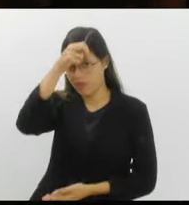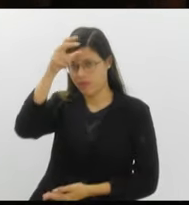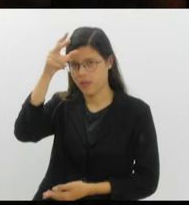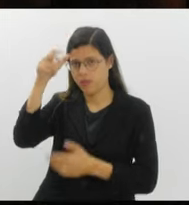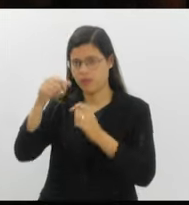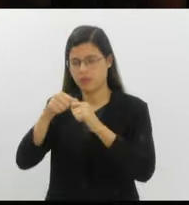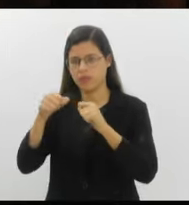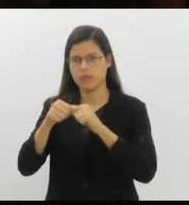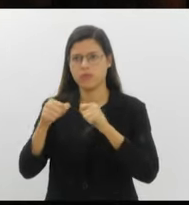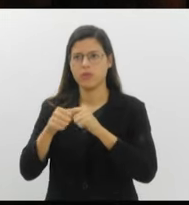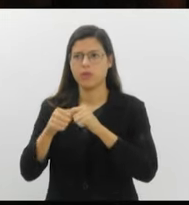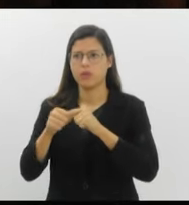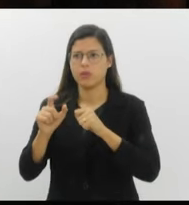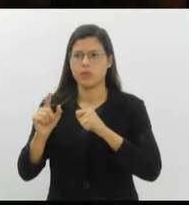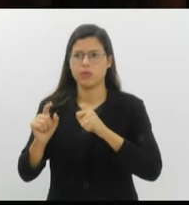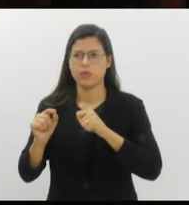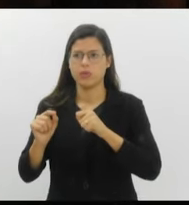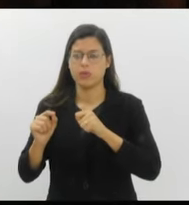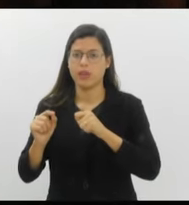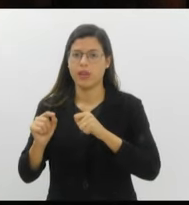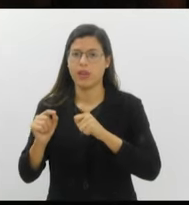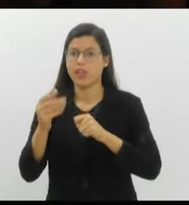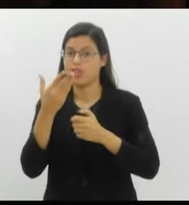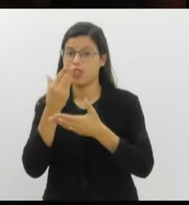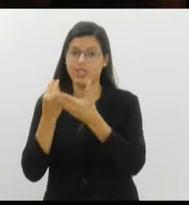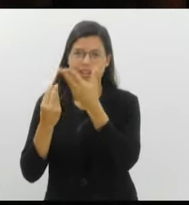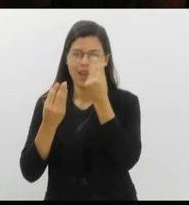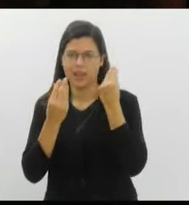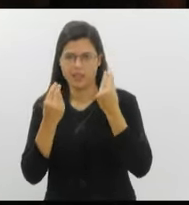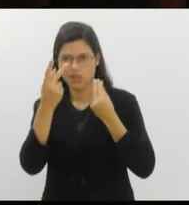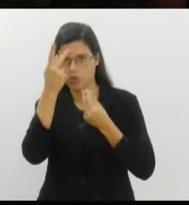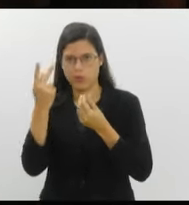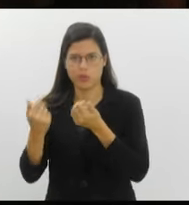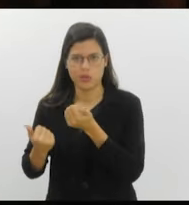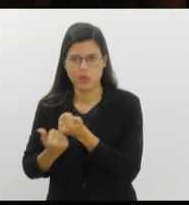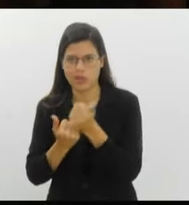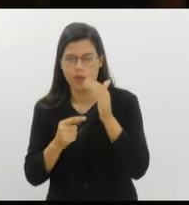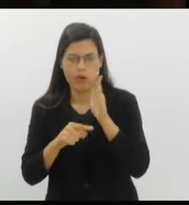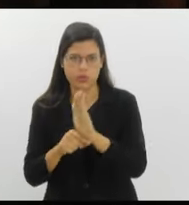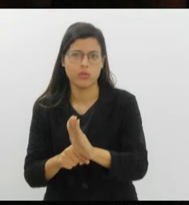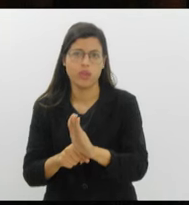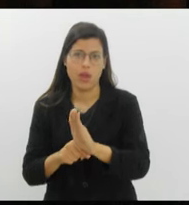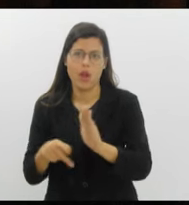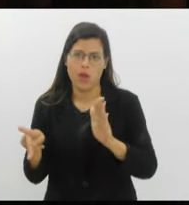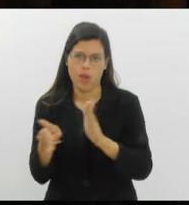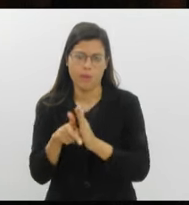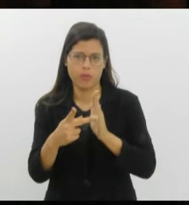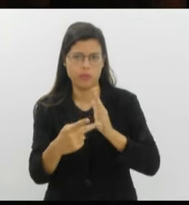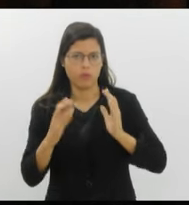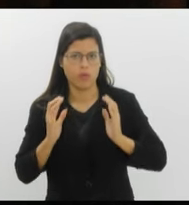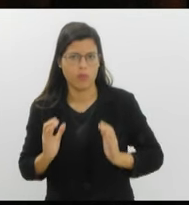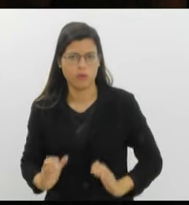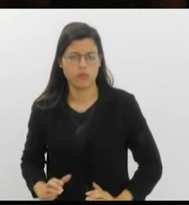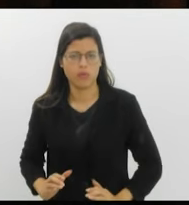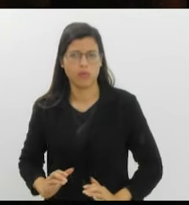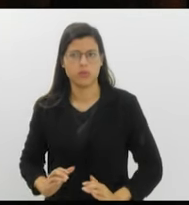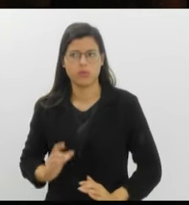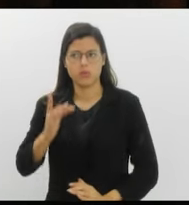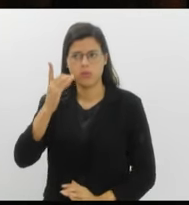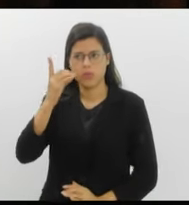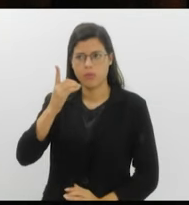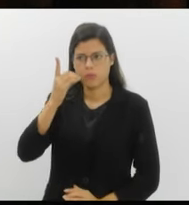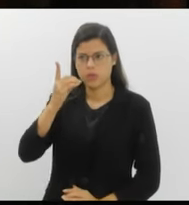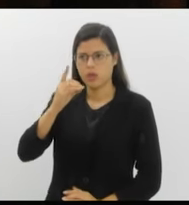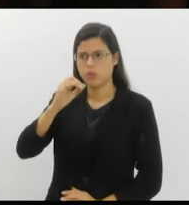esquecer daqueles que o ampararam, é típico do seu caráter. Deputado Jordi,